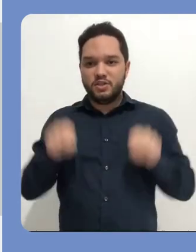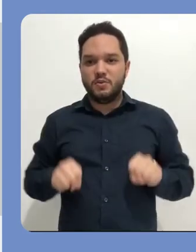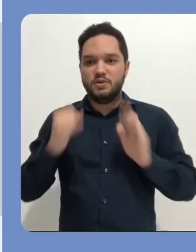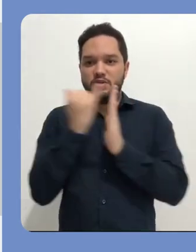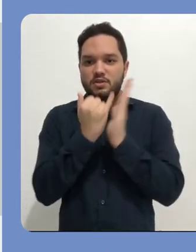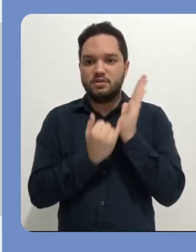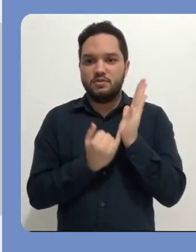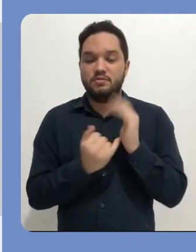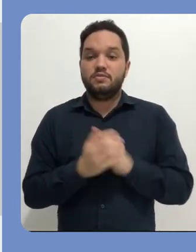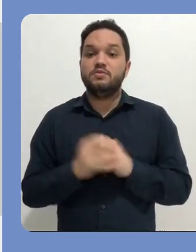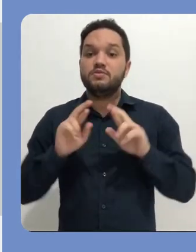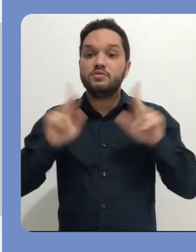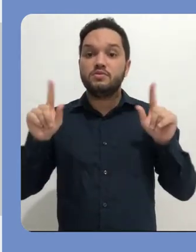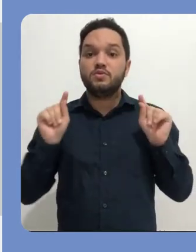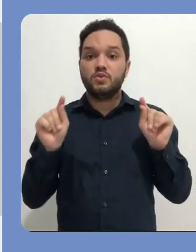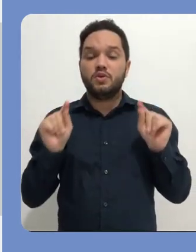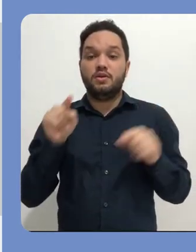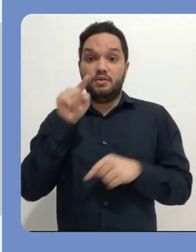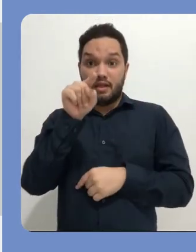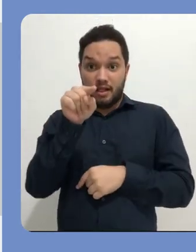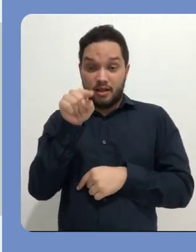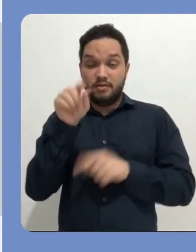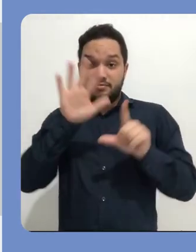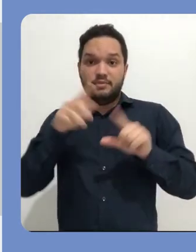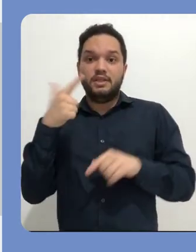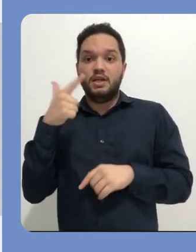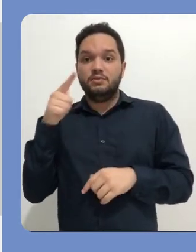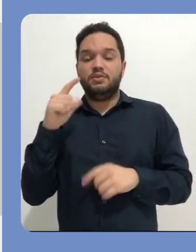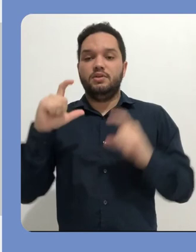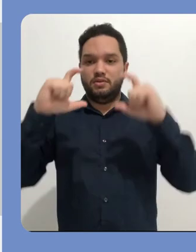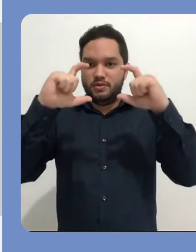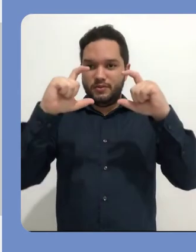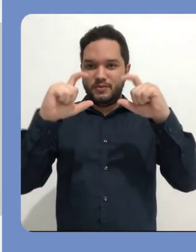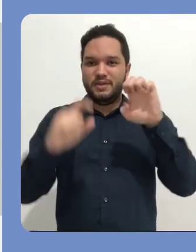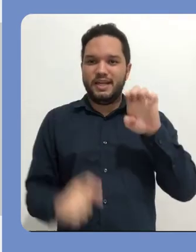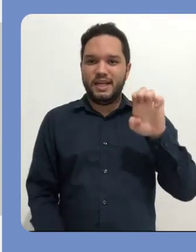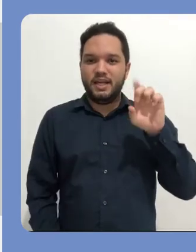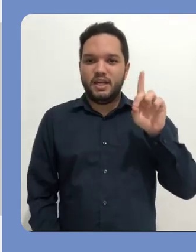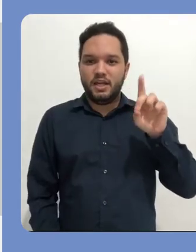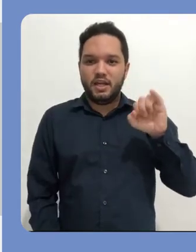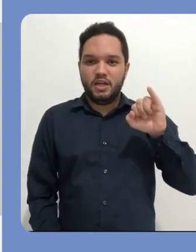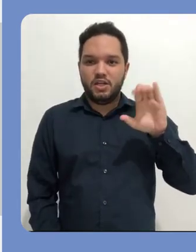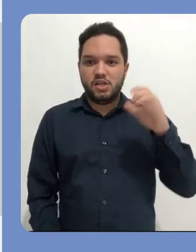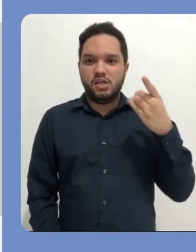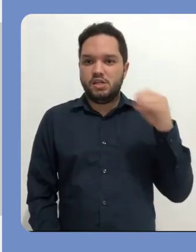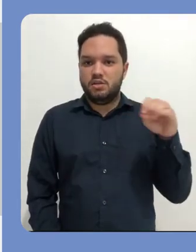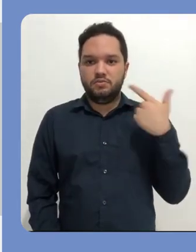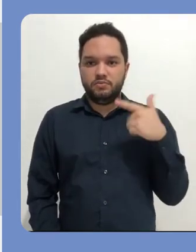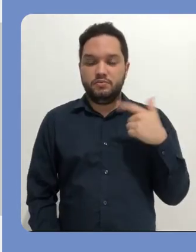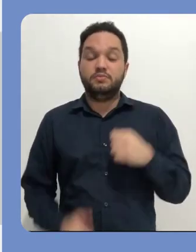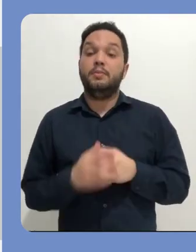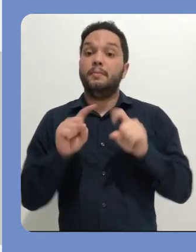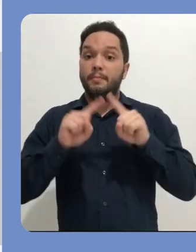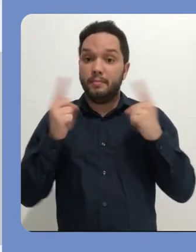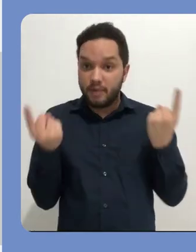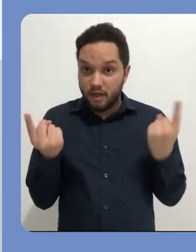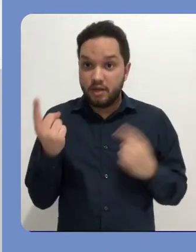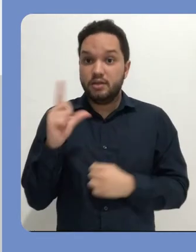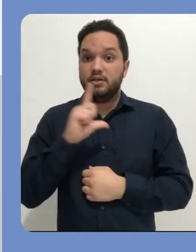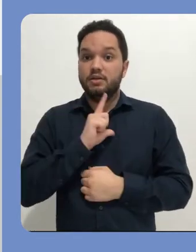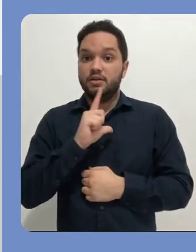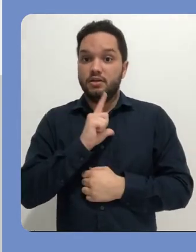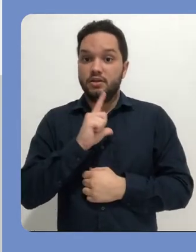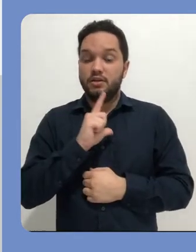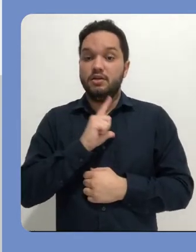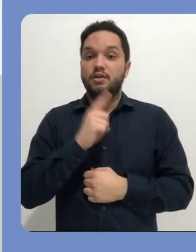partir do sistema de inscrição. A diferença é que aqui não irá aparecer o item edição, mas,